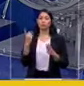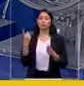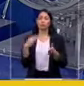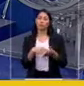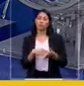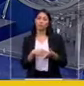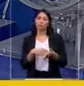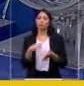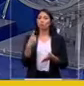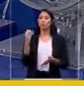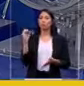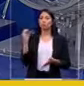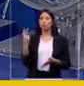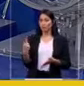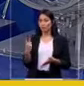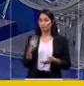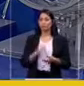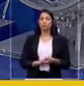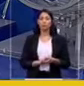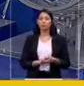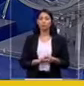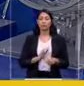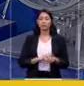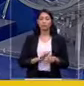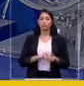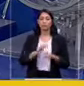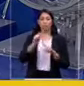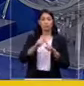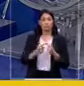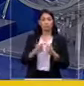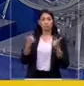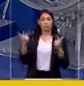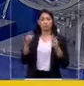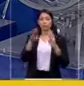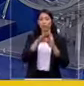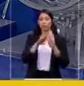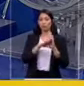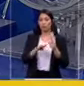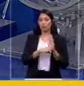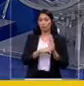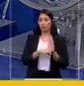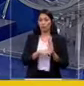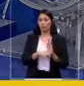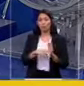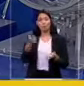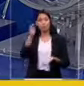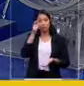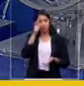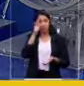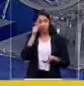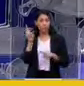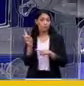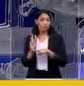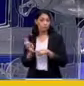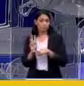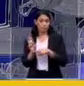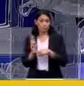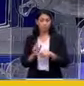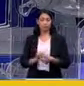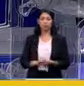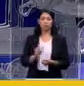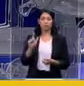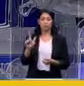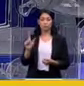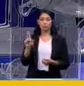para o sorteio do mês da sorte. Todos esses procedimentos estão sendo acompanhados pelas nossas auditoras populares,